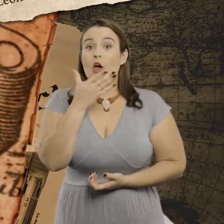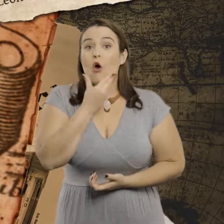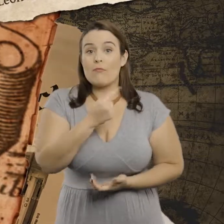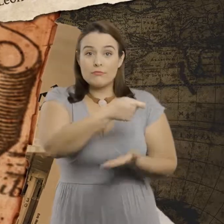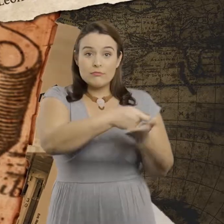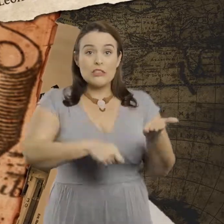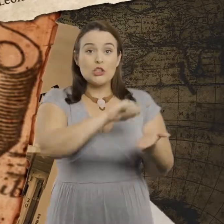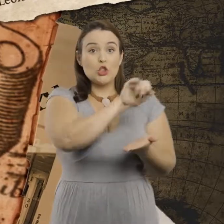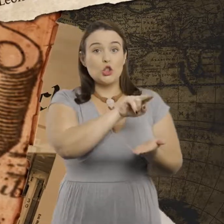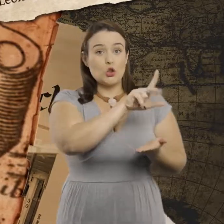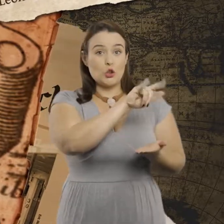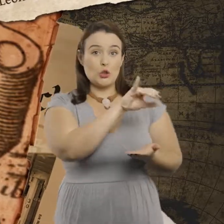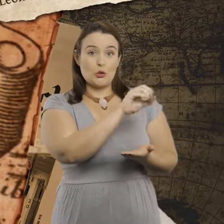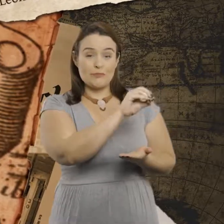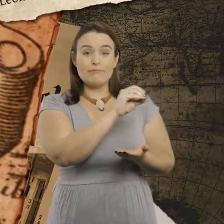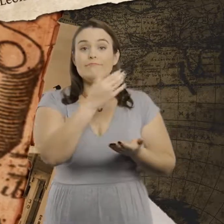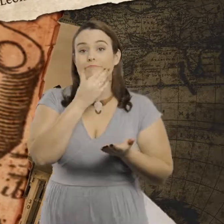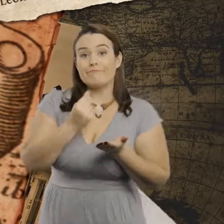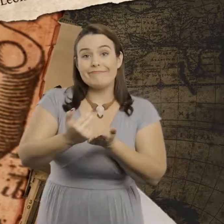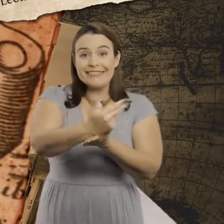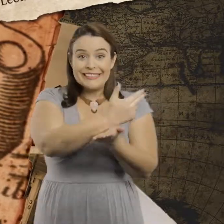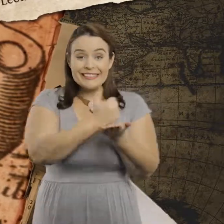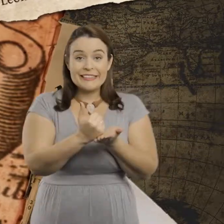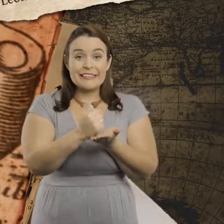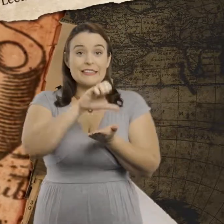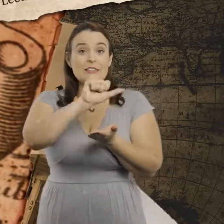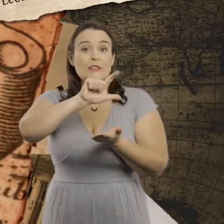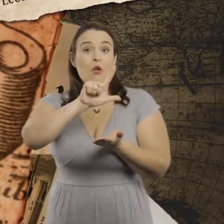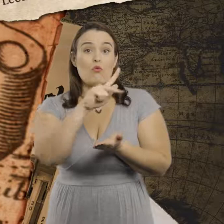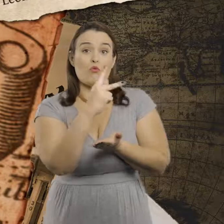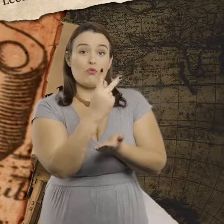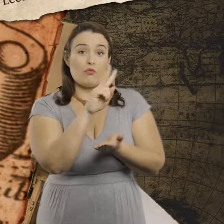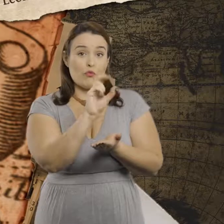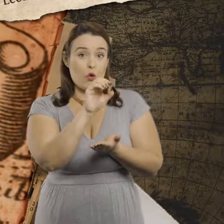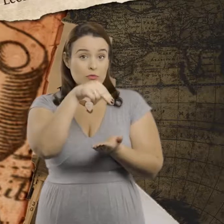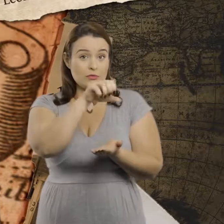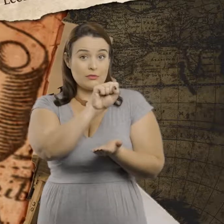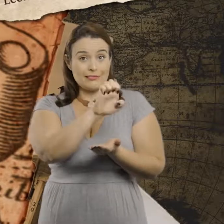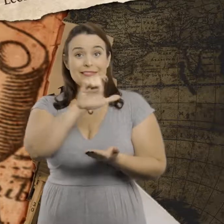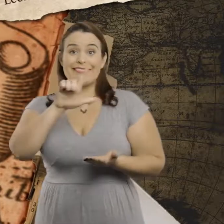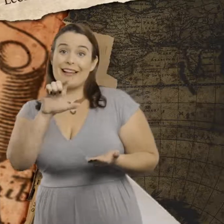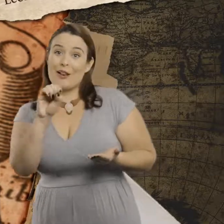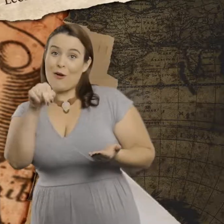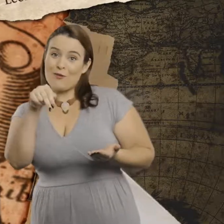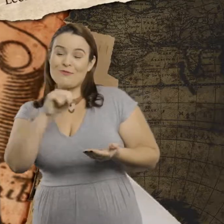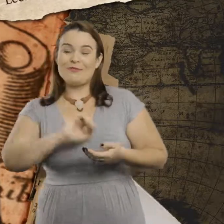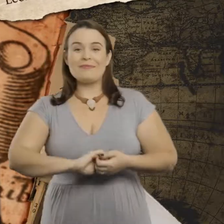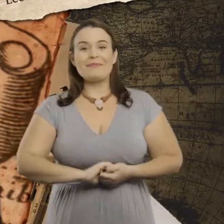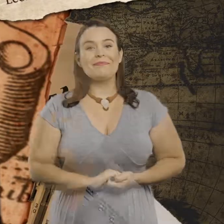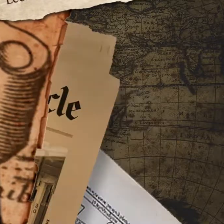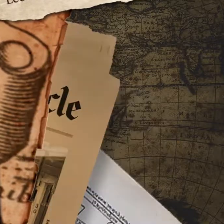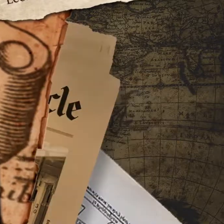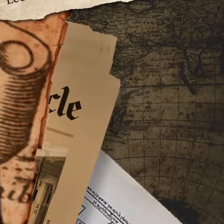Autor: Júlio Verne. Ilustradores: Alphonse de Neuville e Léon Benet.